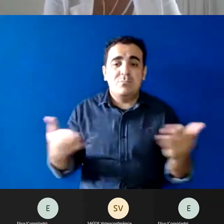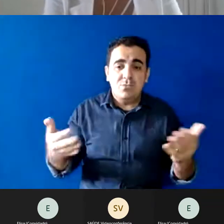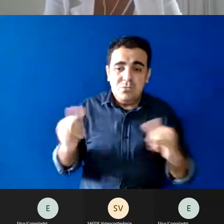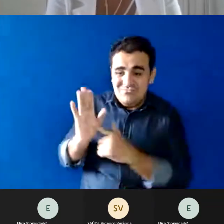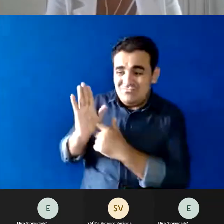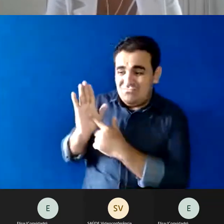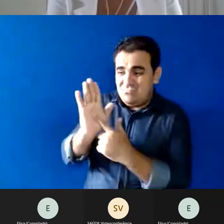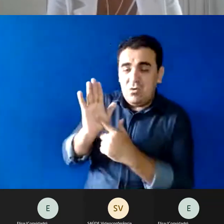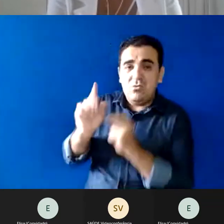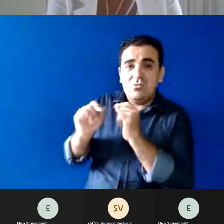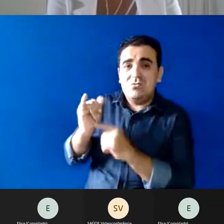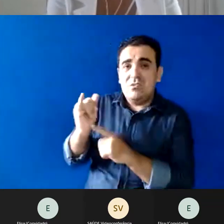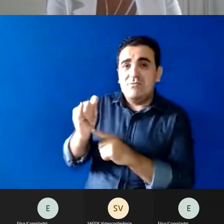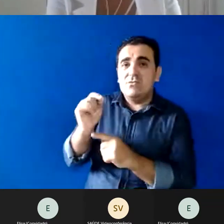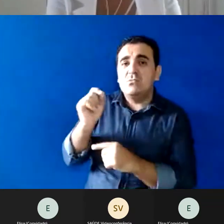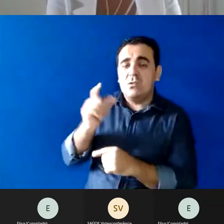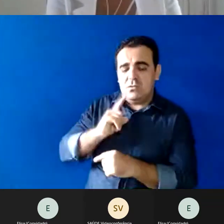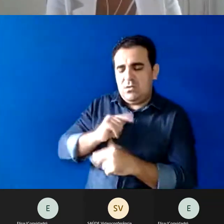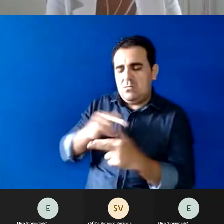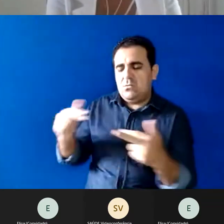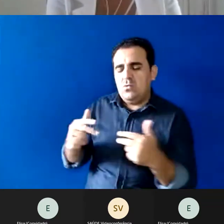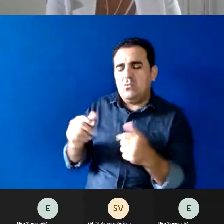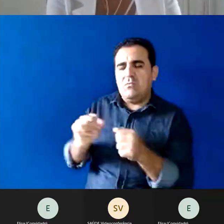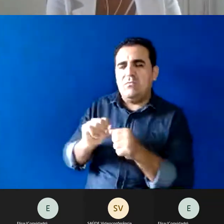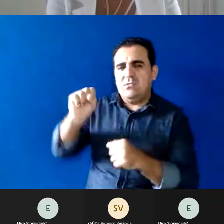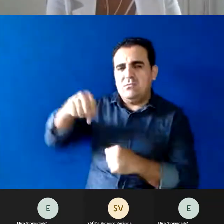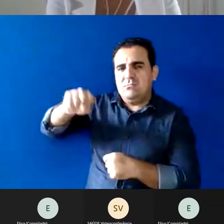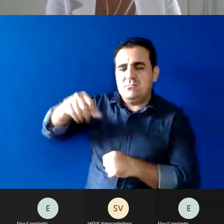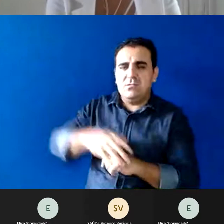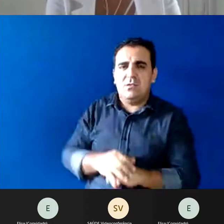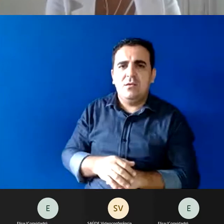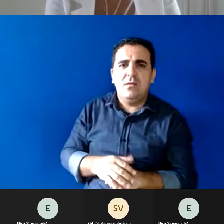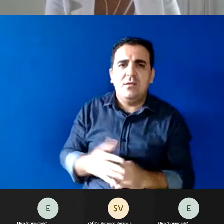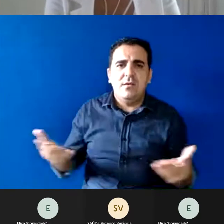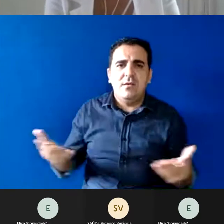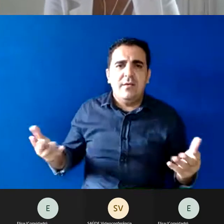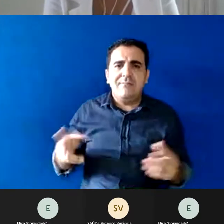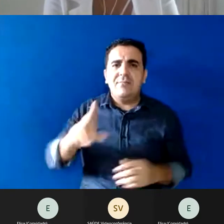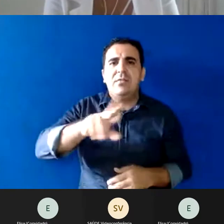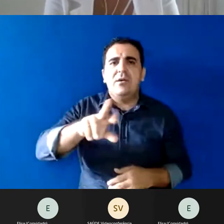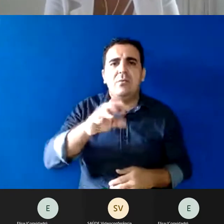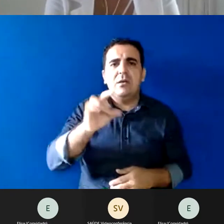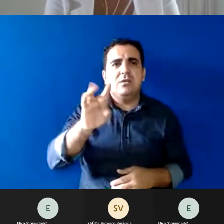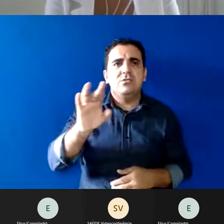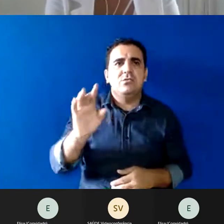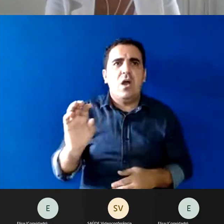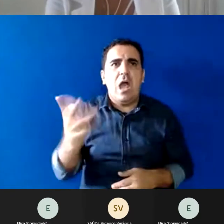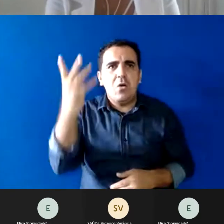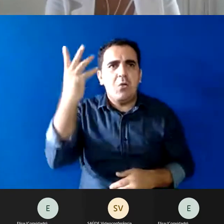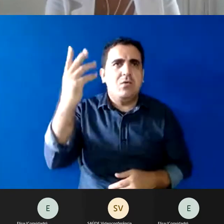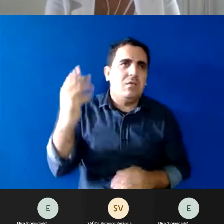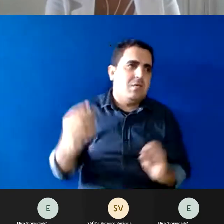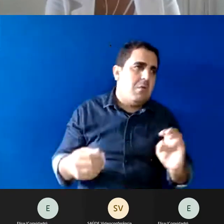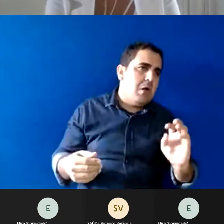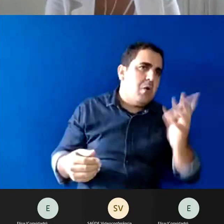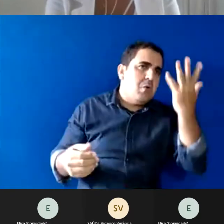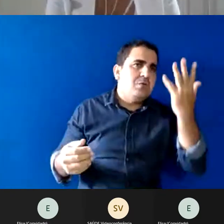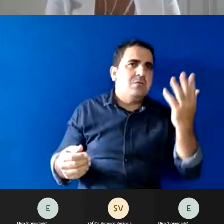diz que nós temos coisas a fazer, né? Não é não é só o acaso, não é